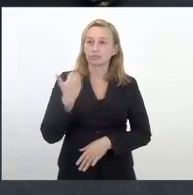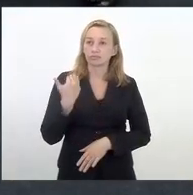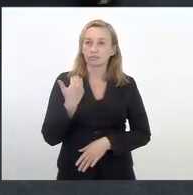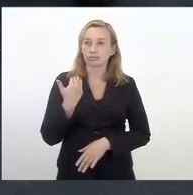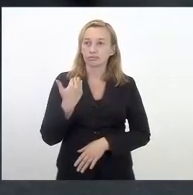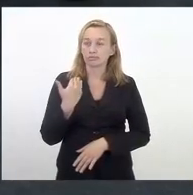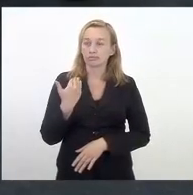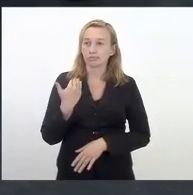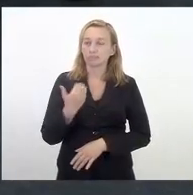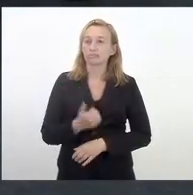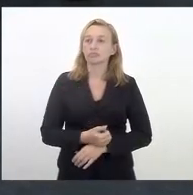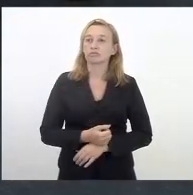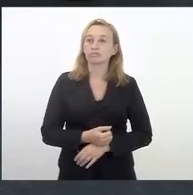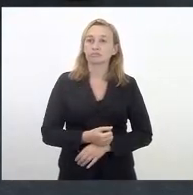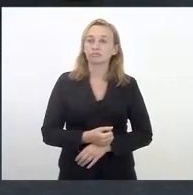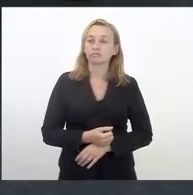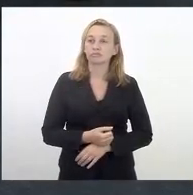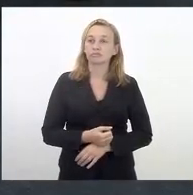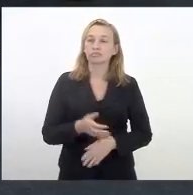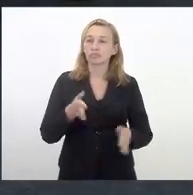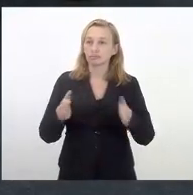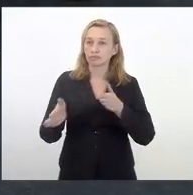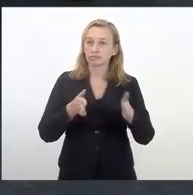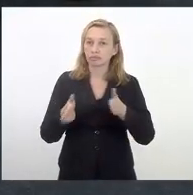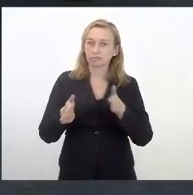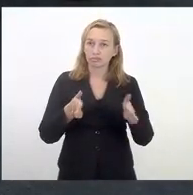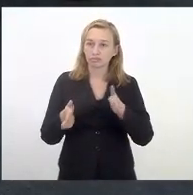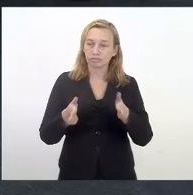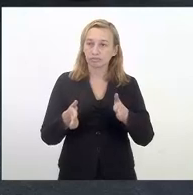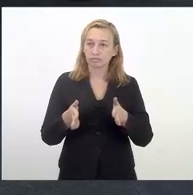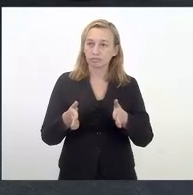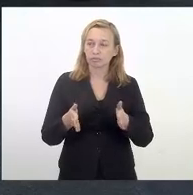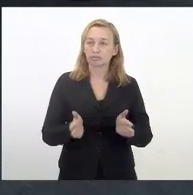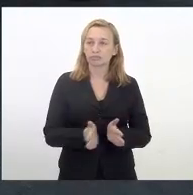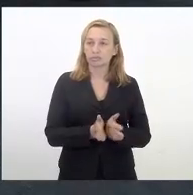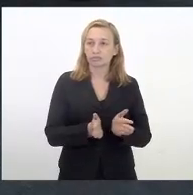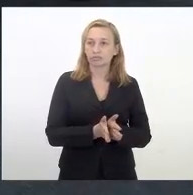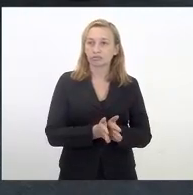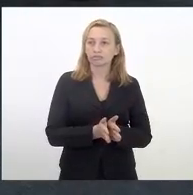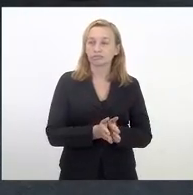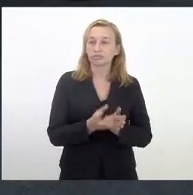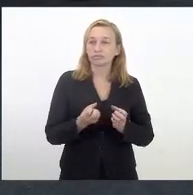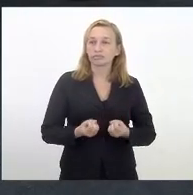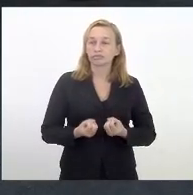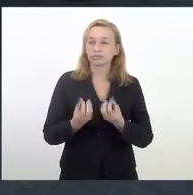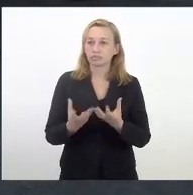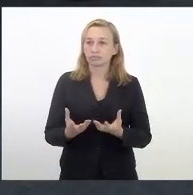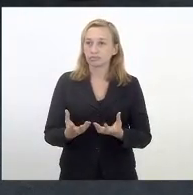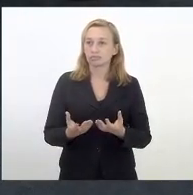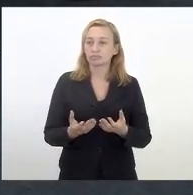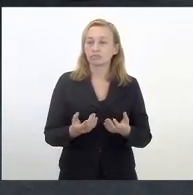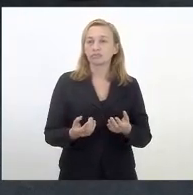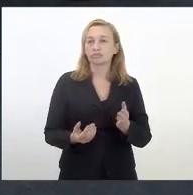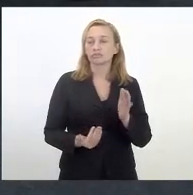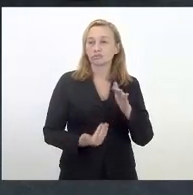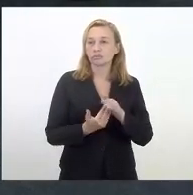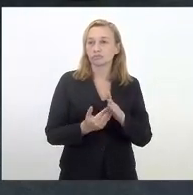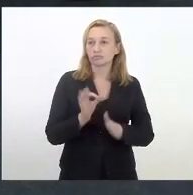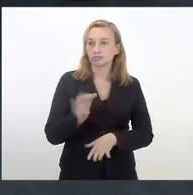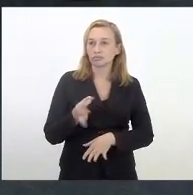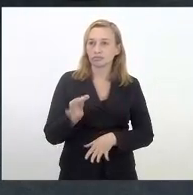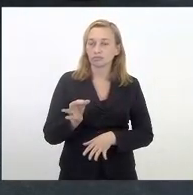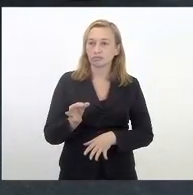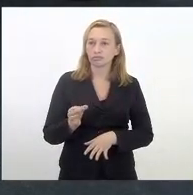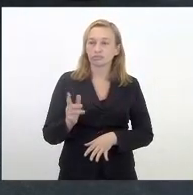durante o período da calamidade pública por causa da cor 2019 doações de um certo limite e destinada às Márcio aos